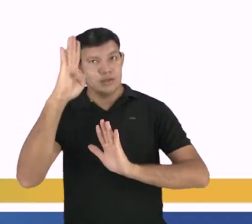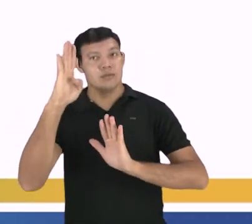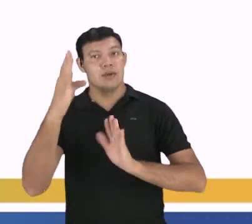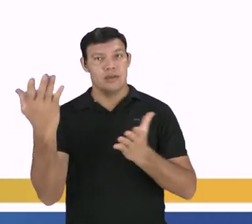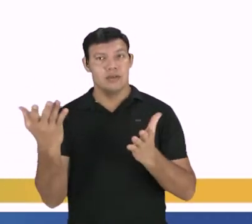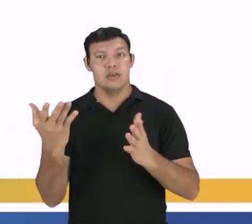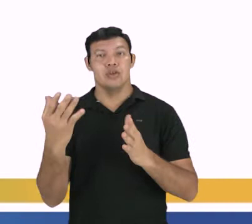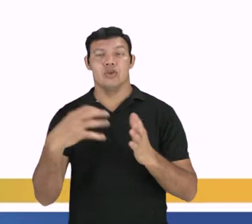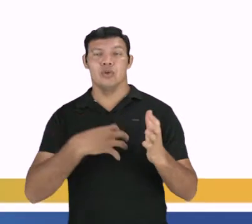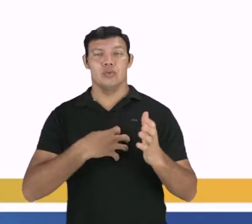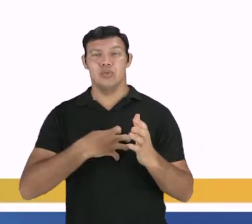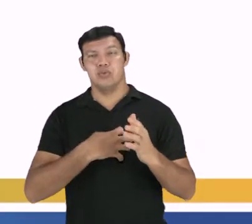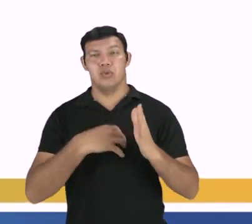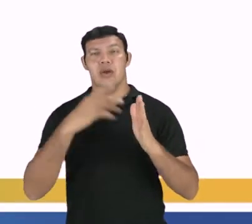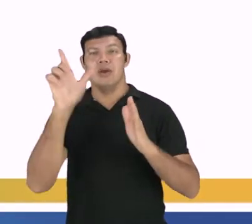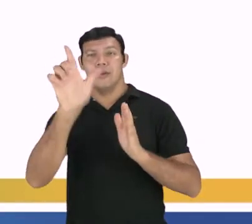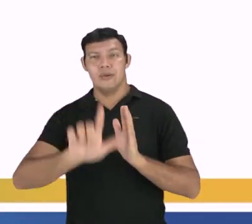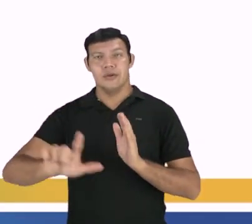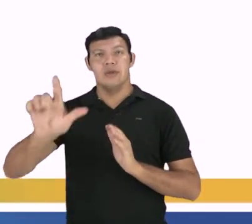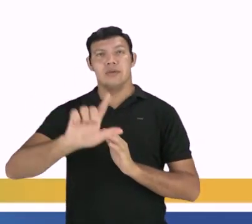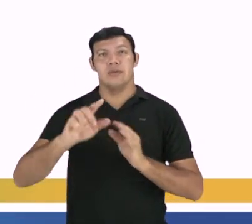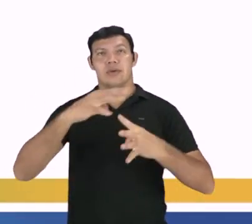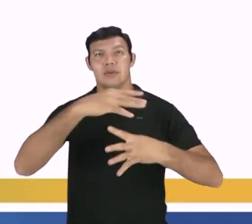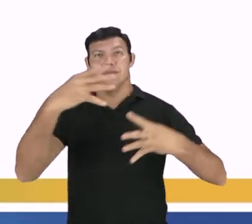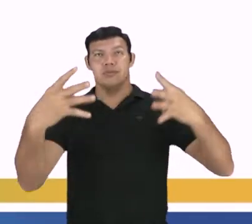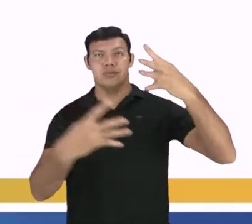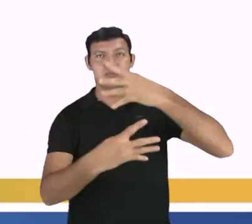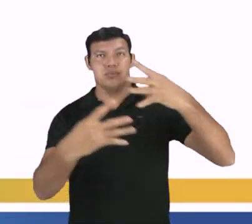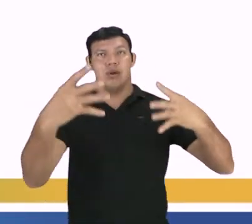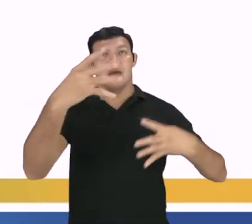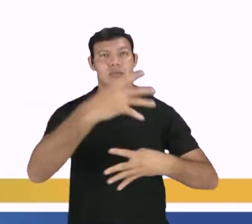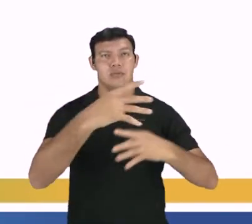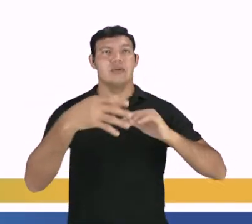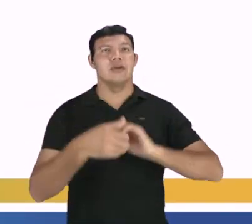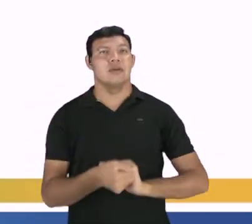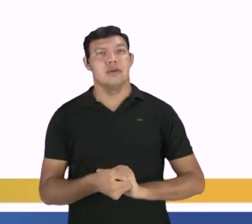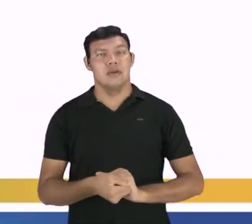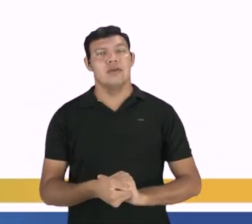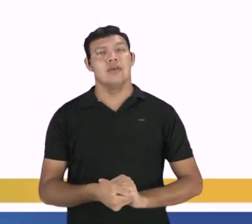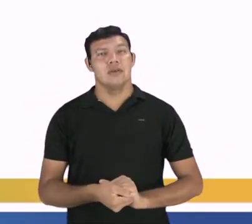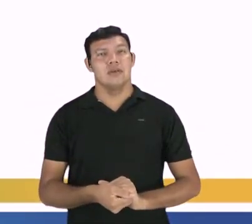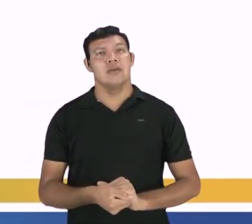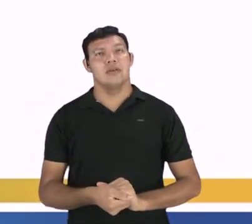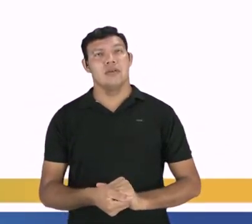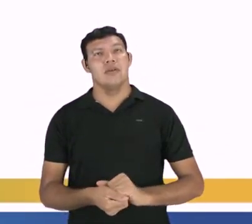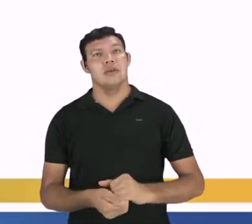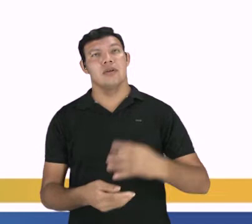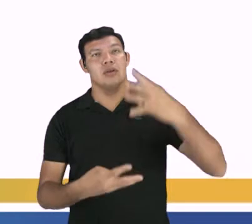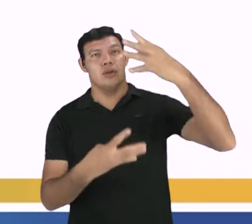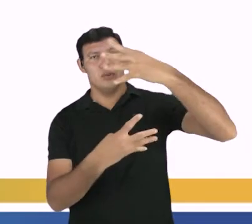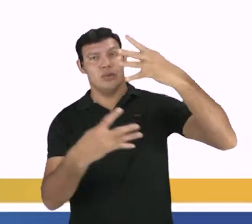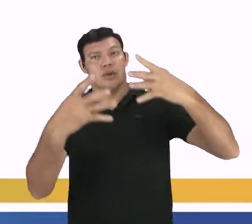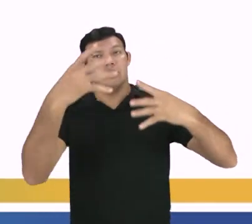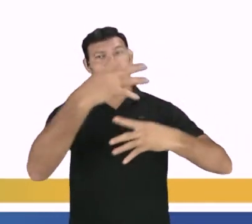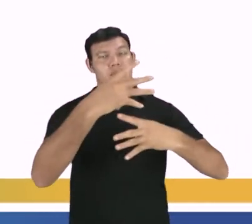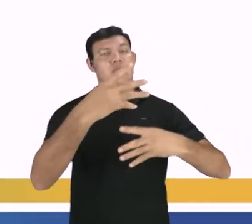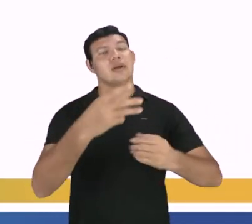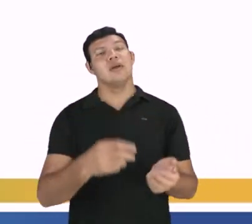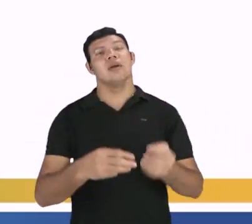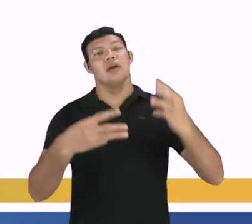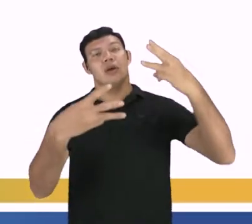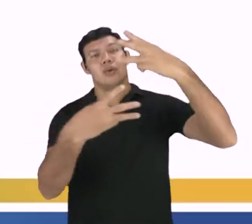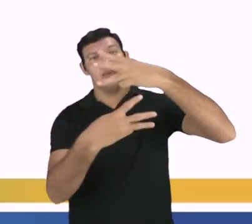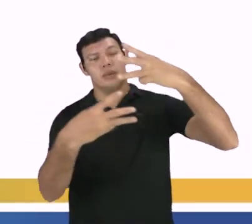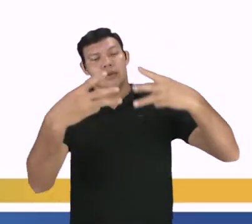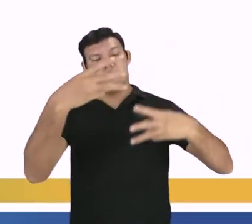literário, que destacava os sonetos com uma composição dividida em 2 estrofes de 4 versos e 2 estrofes de